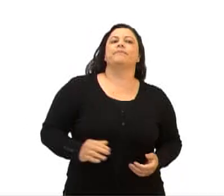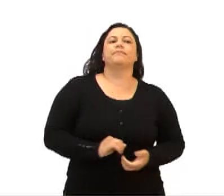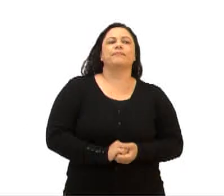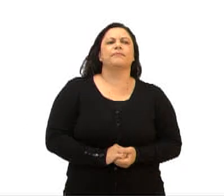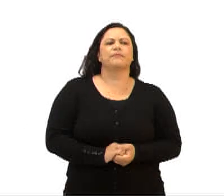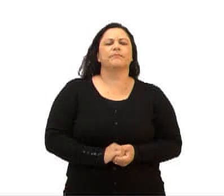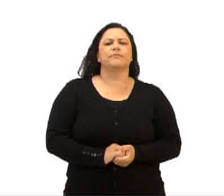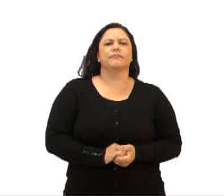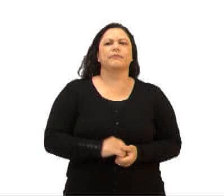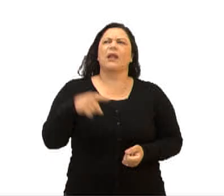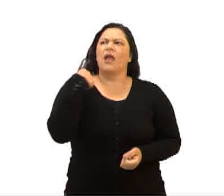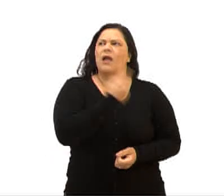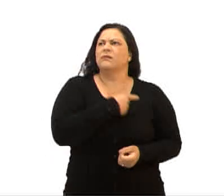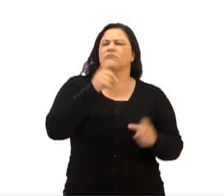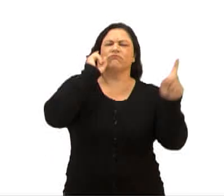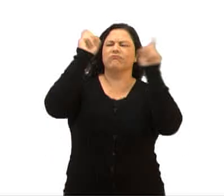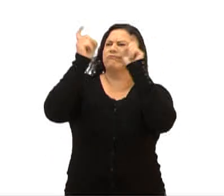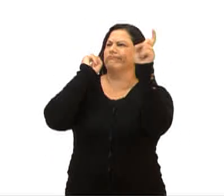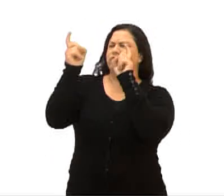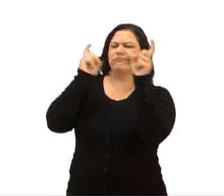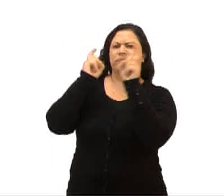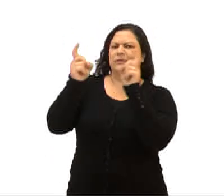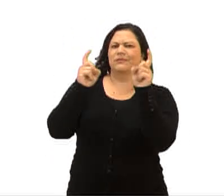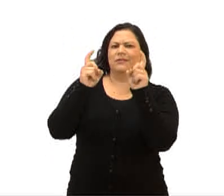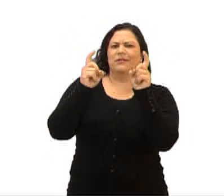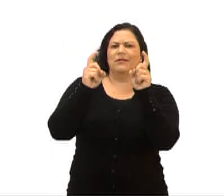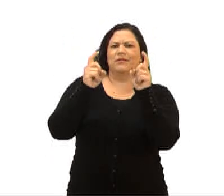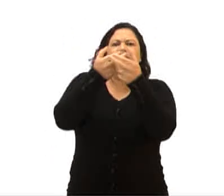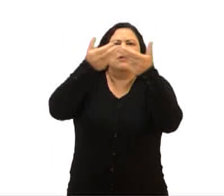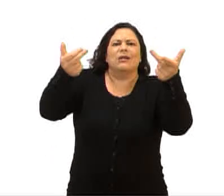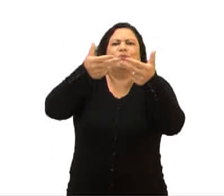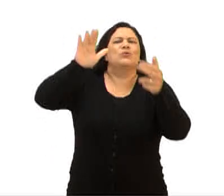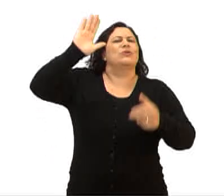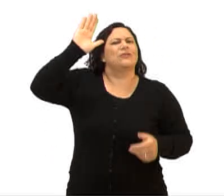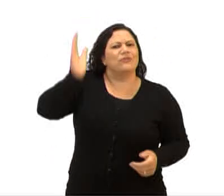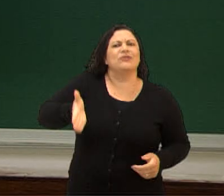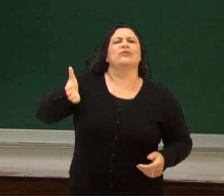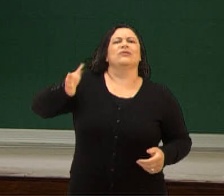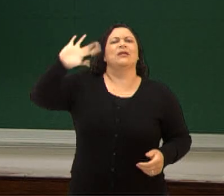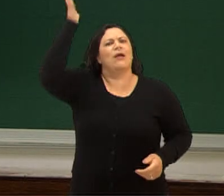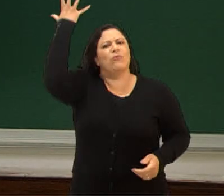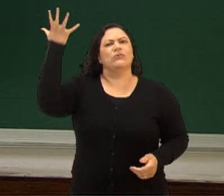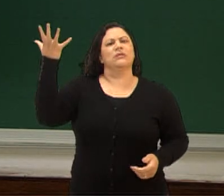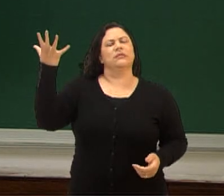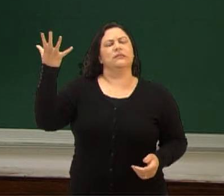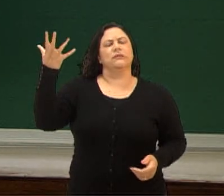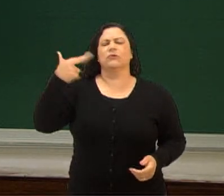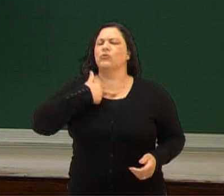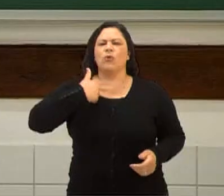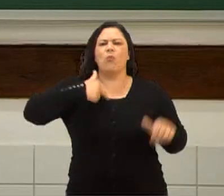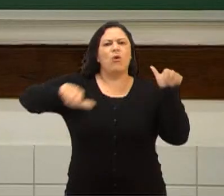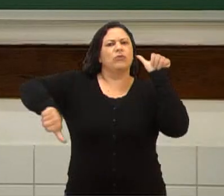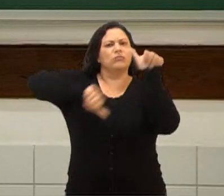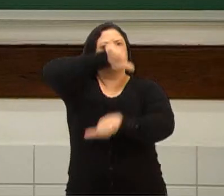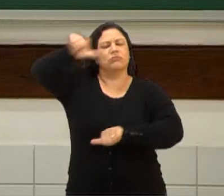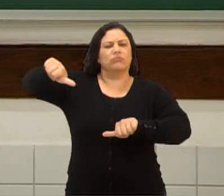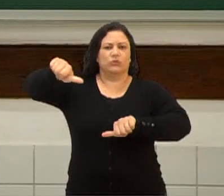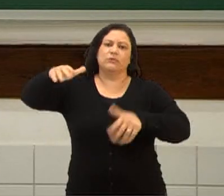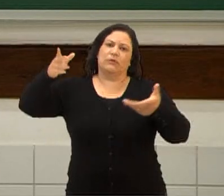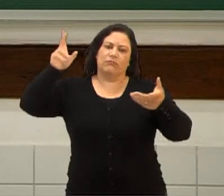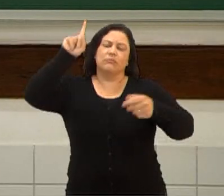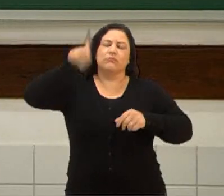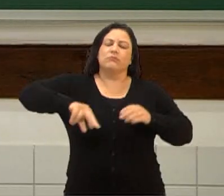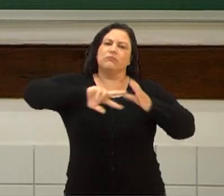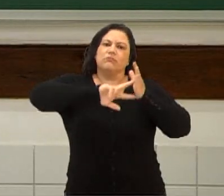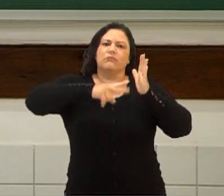A gente não deve se preocupar com as coisas que já aconteceram e que não podem ser mudadas. Então, é isso que significa o provérbio,